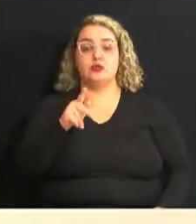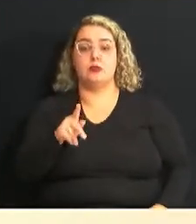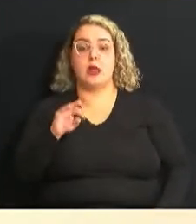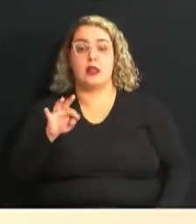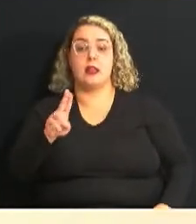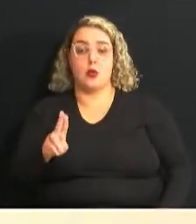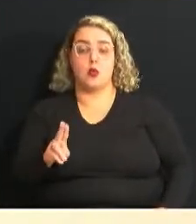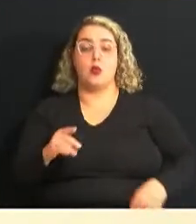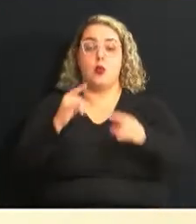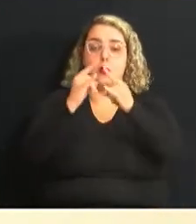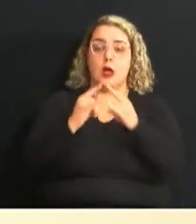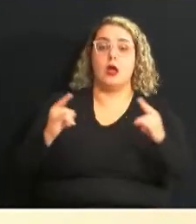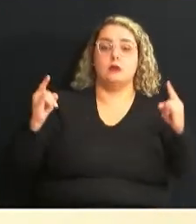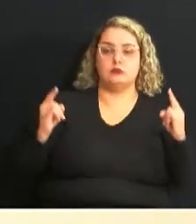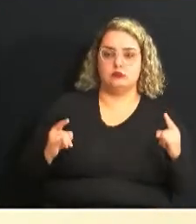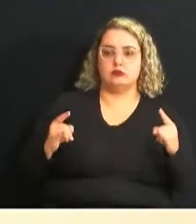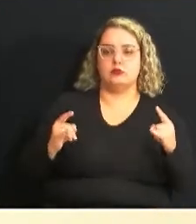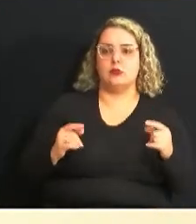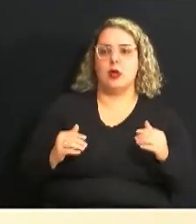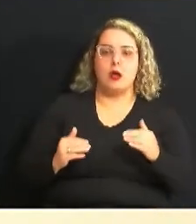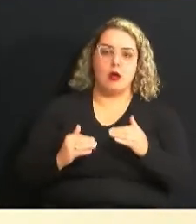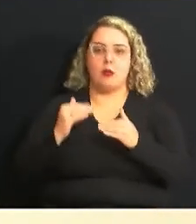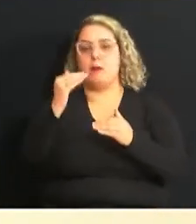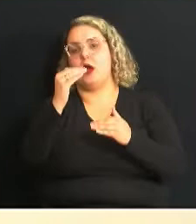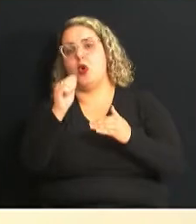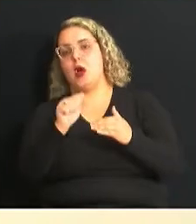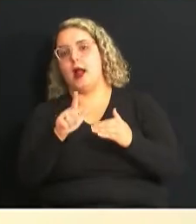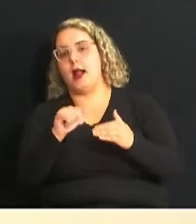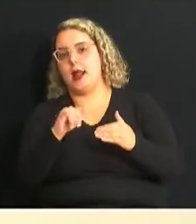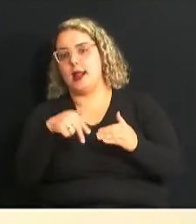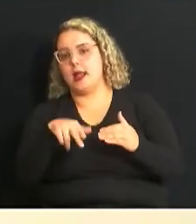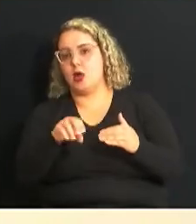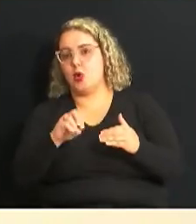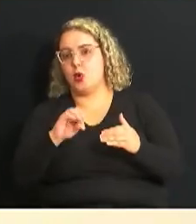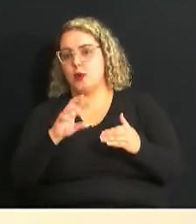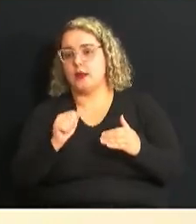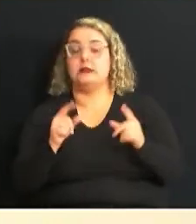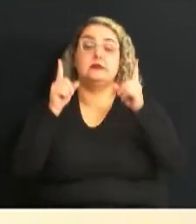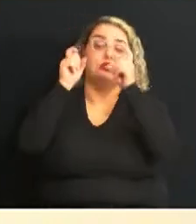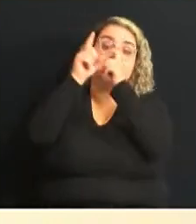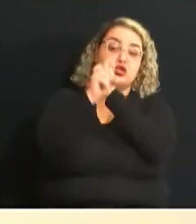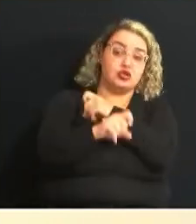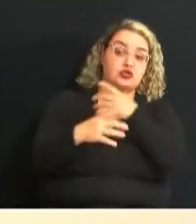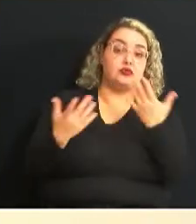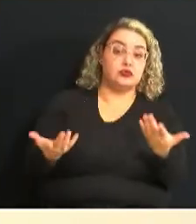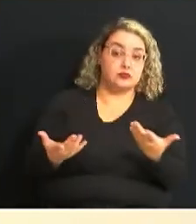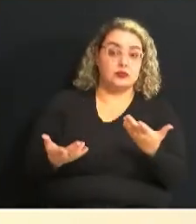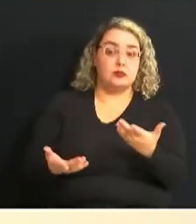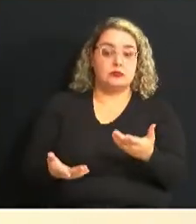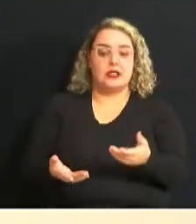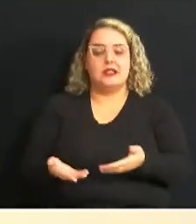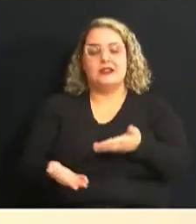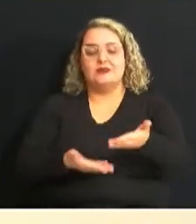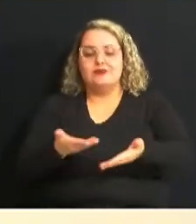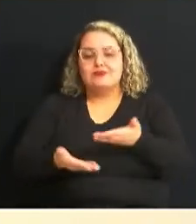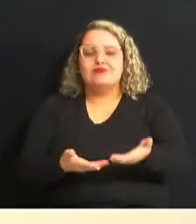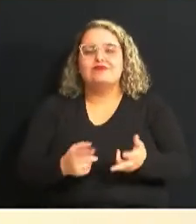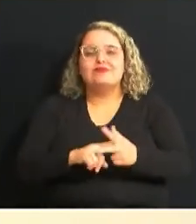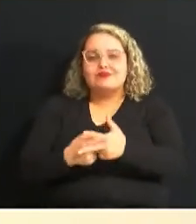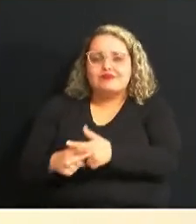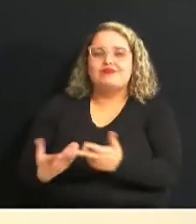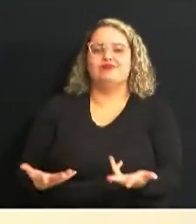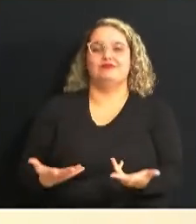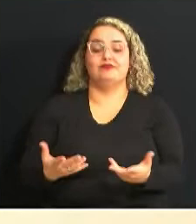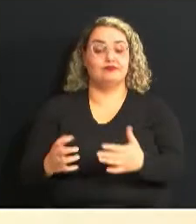porque eles que tinham a maior alíquota do município, isso estava dificultando inclusive a manutenção de empresas nesses